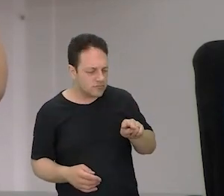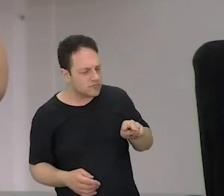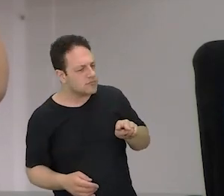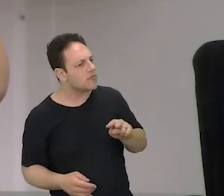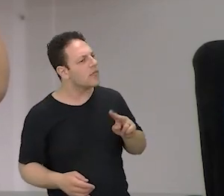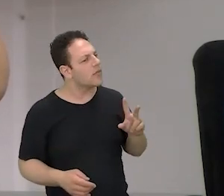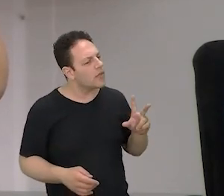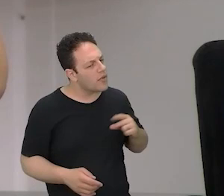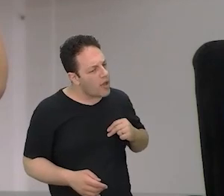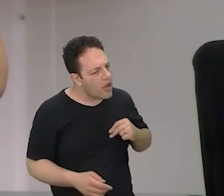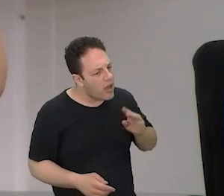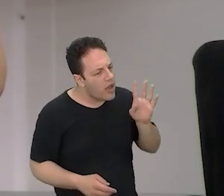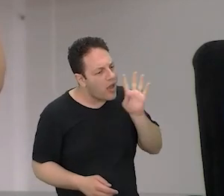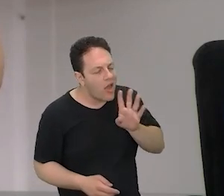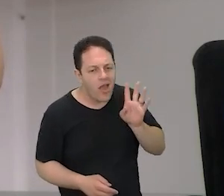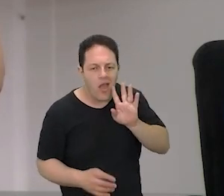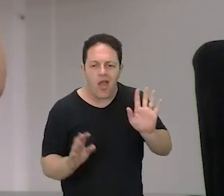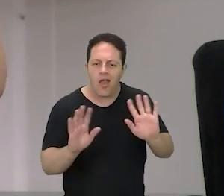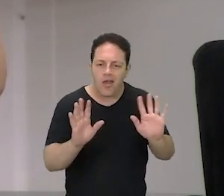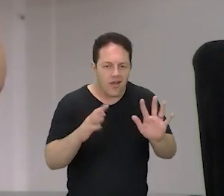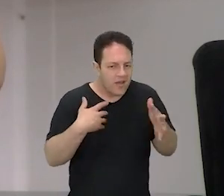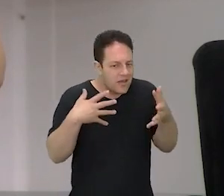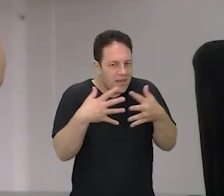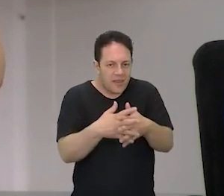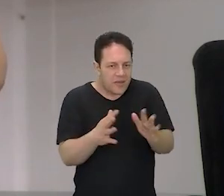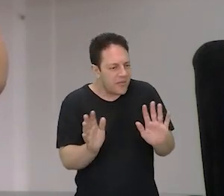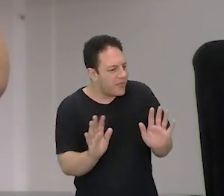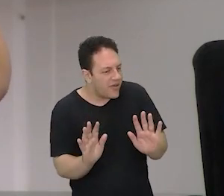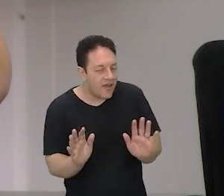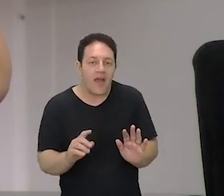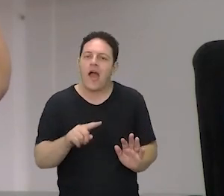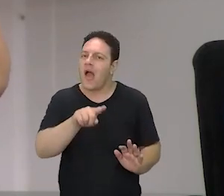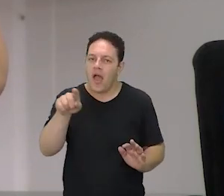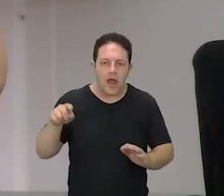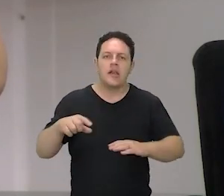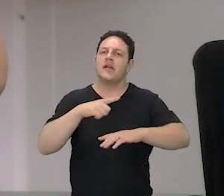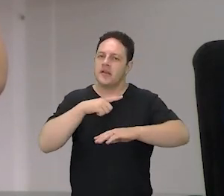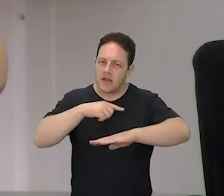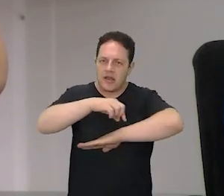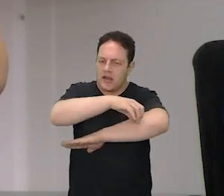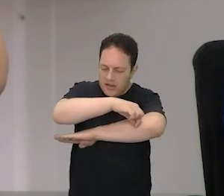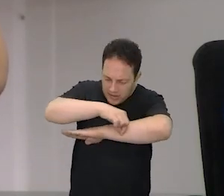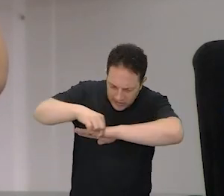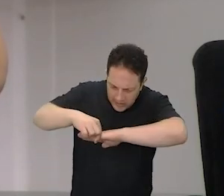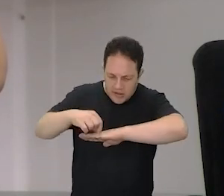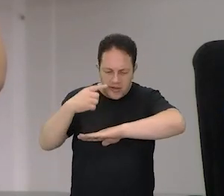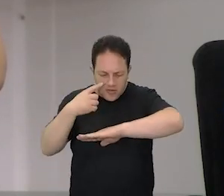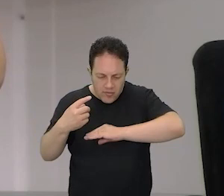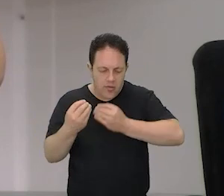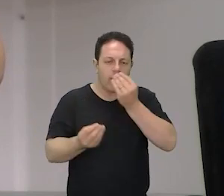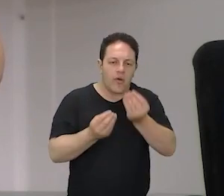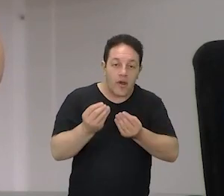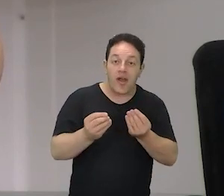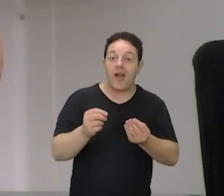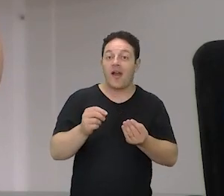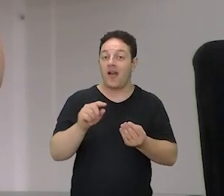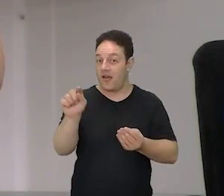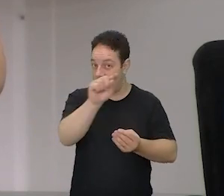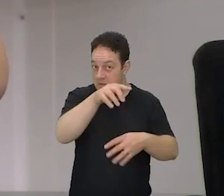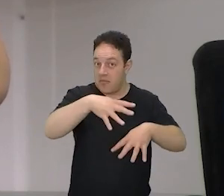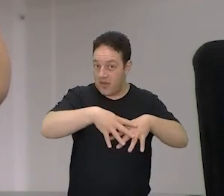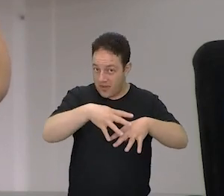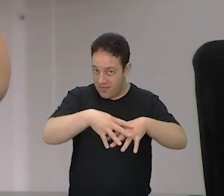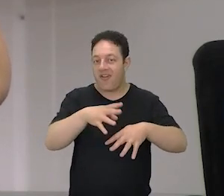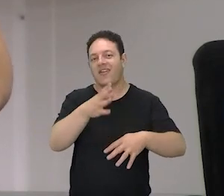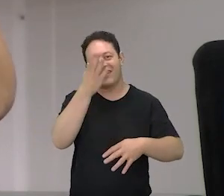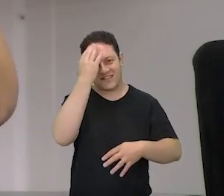que bacana. Falei, nem quero atrapalhar tanto. E eles ali com a régua. E quem é de matemática sabe